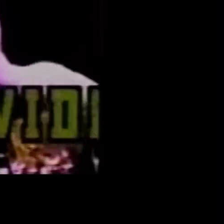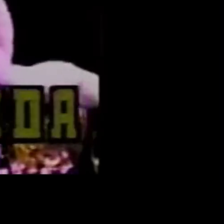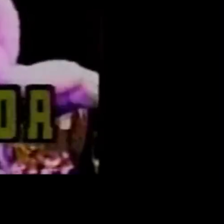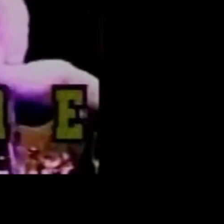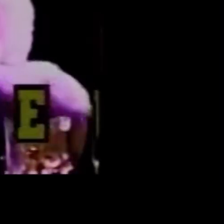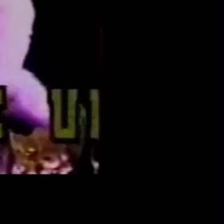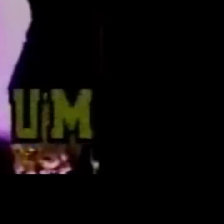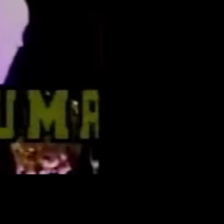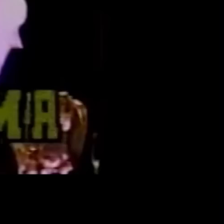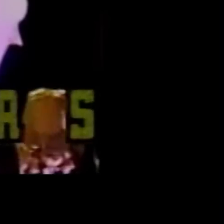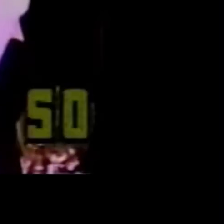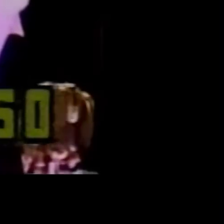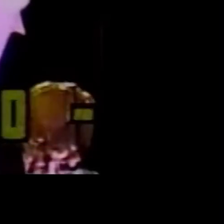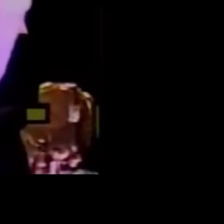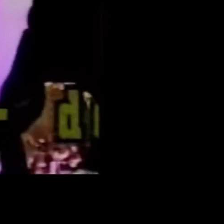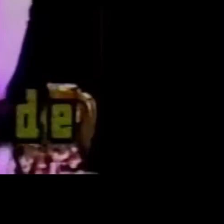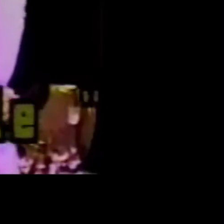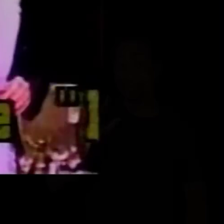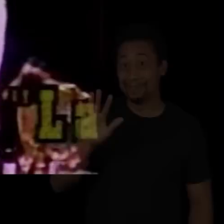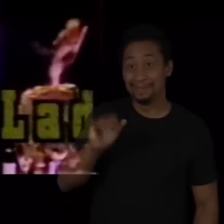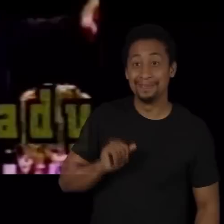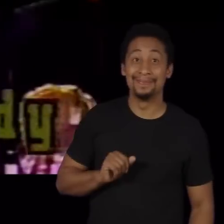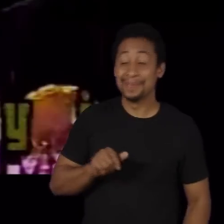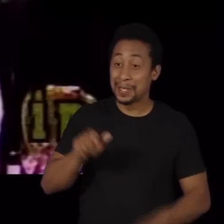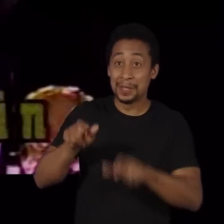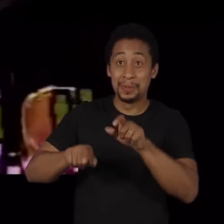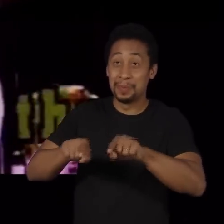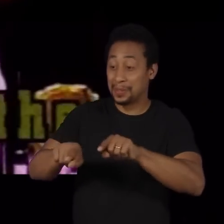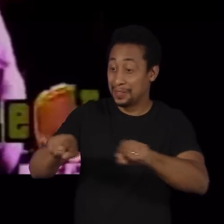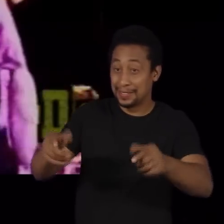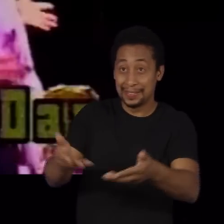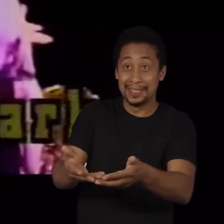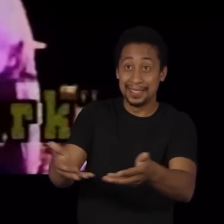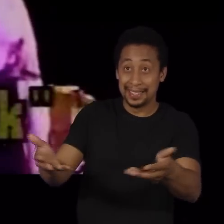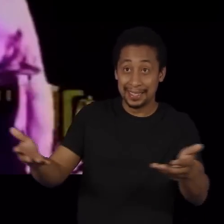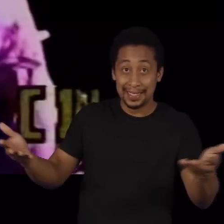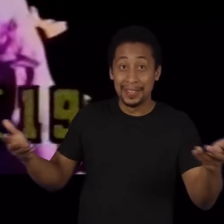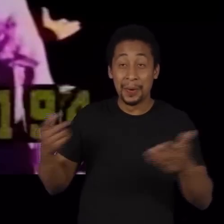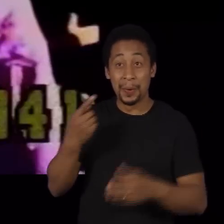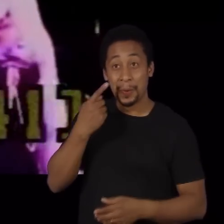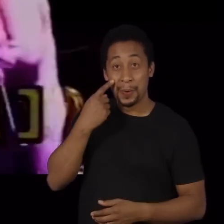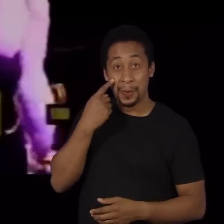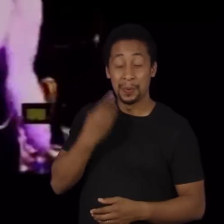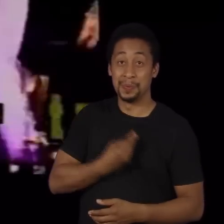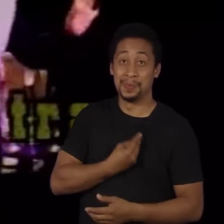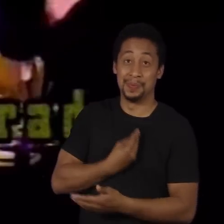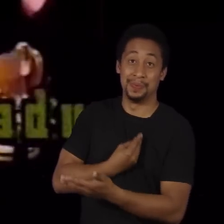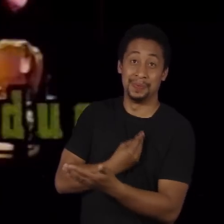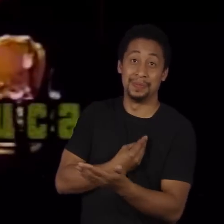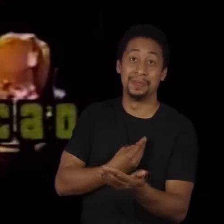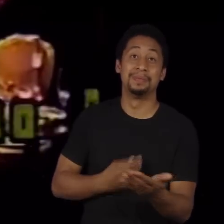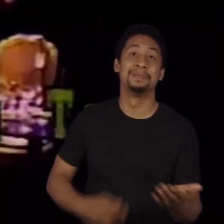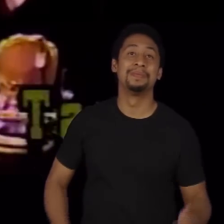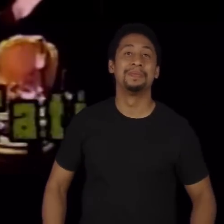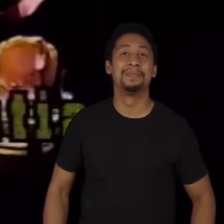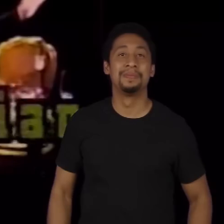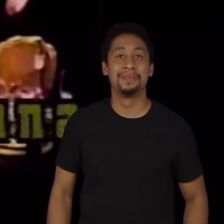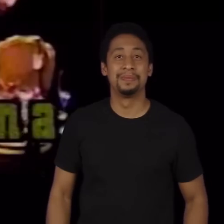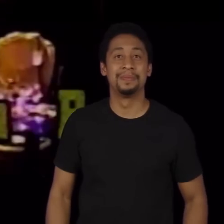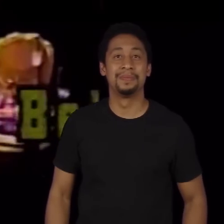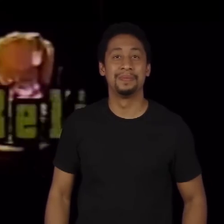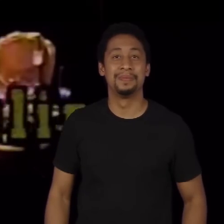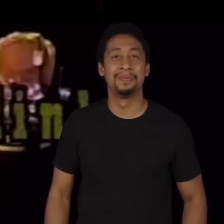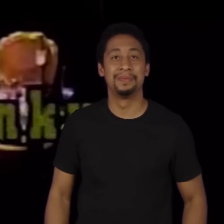Existe muita gente circulando, Na reencarnação acreditando. porém eu não tenho